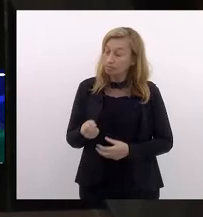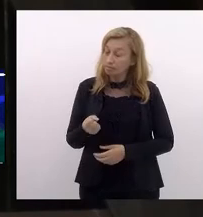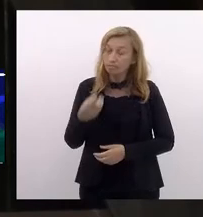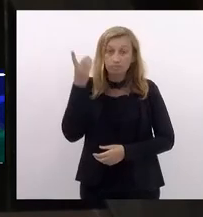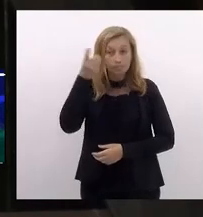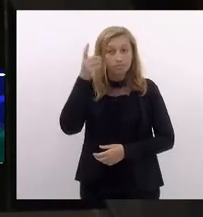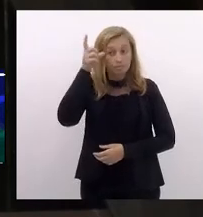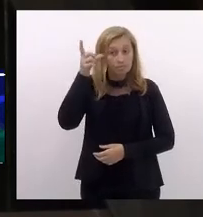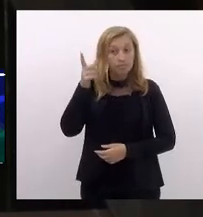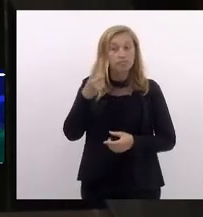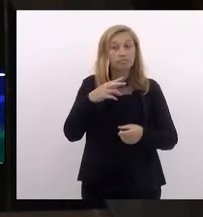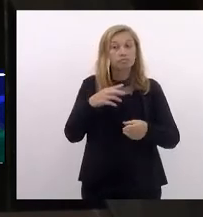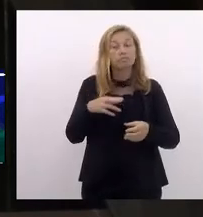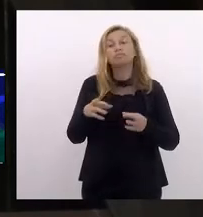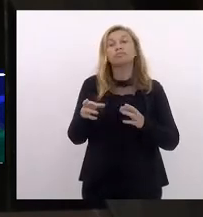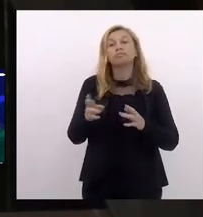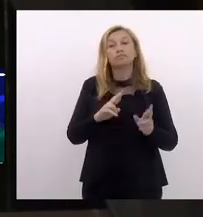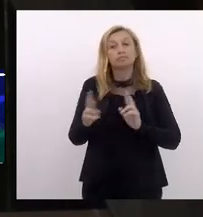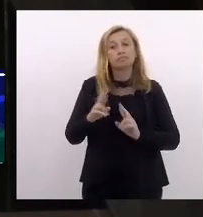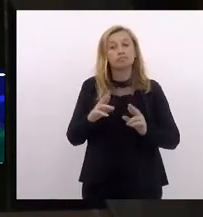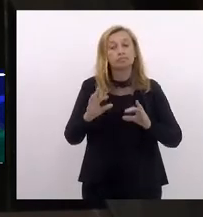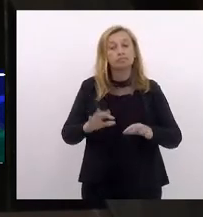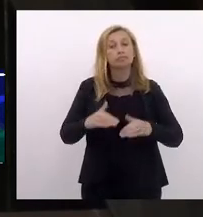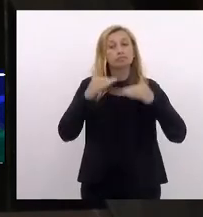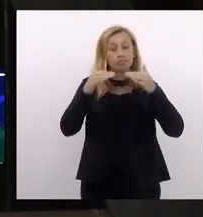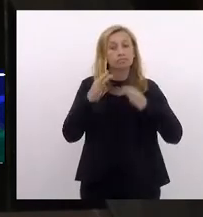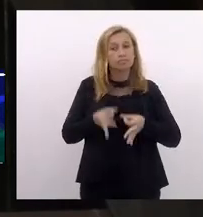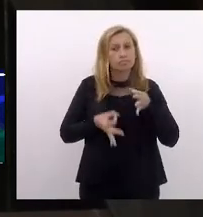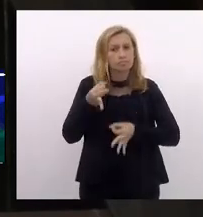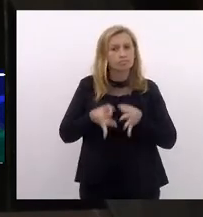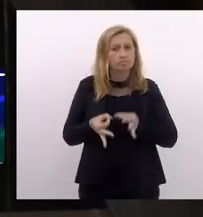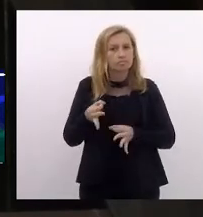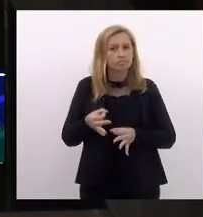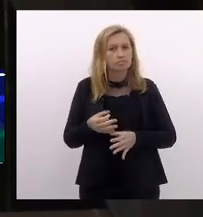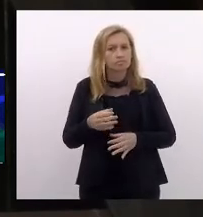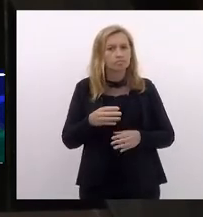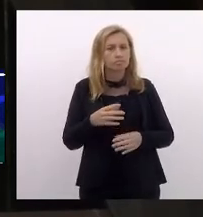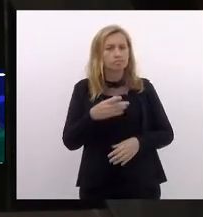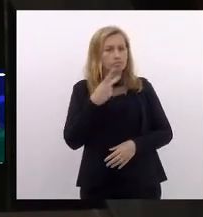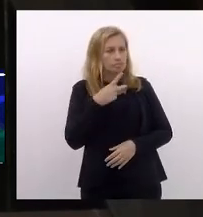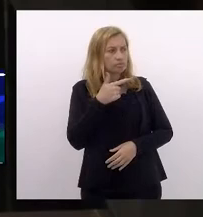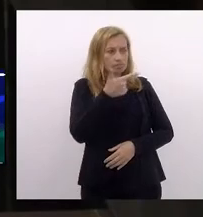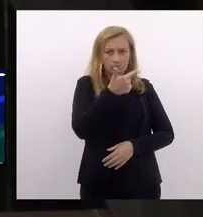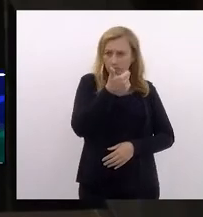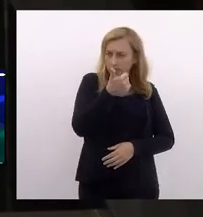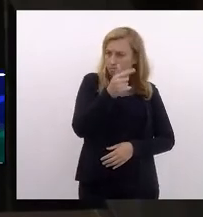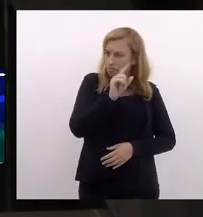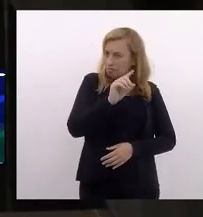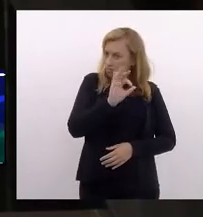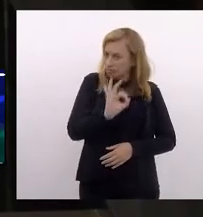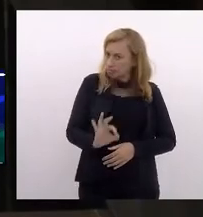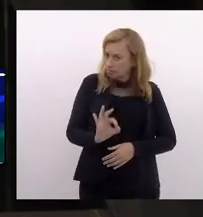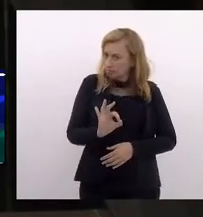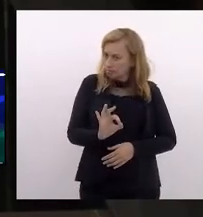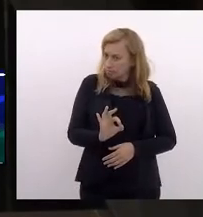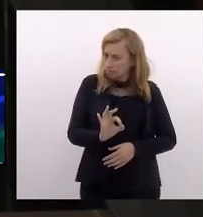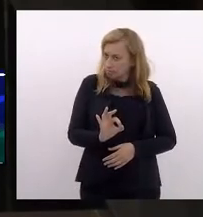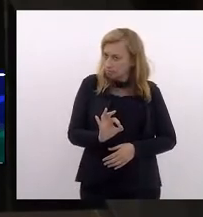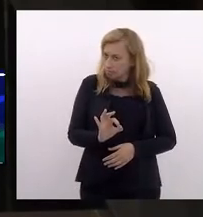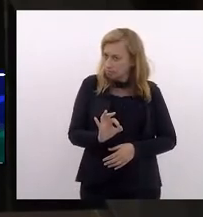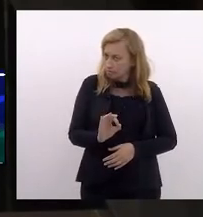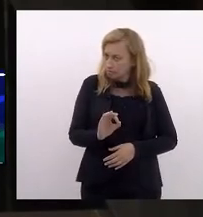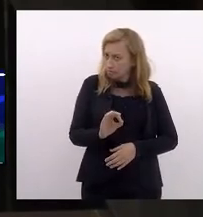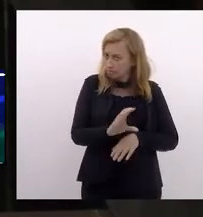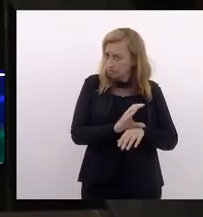depois a Lucy em relação ao Tribunal de Contas que o Tribunal de Contas considera Flávio que os doze por cento constitucionais foram